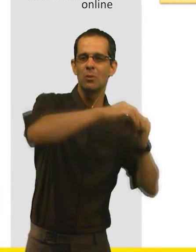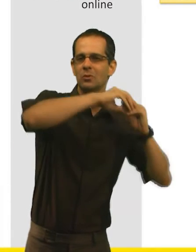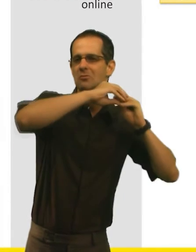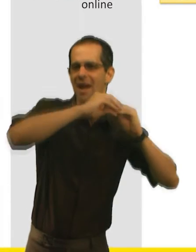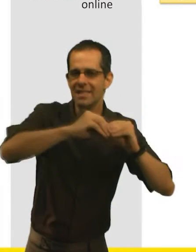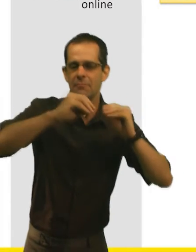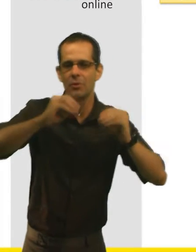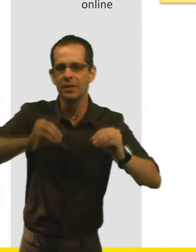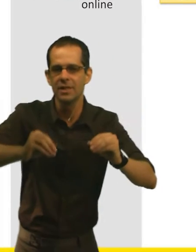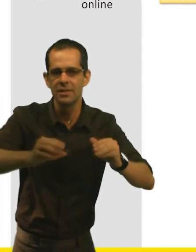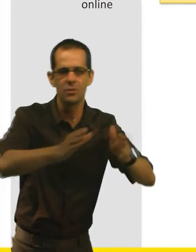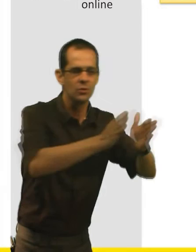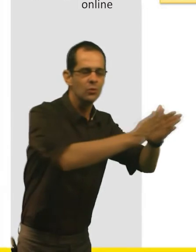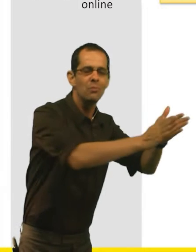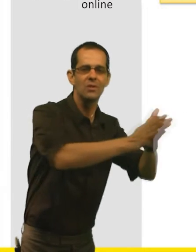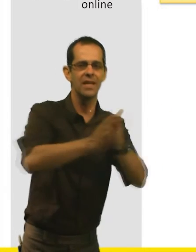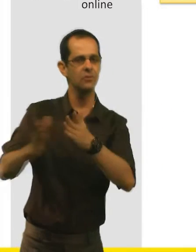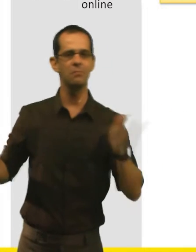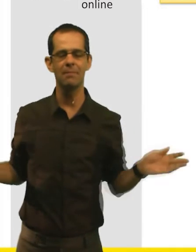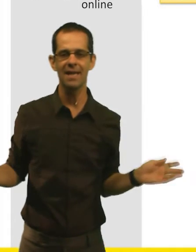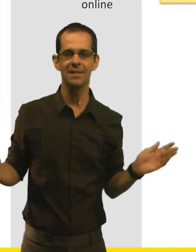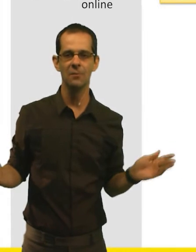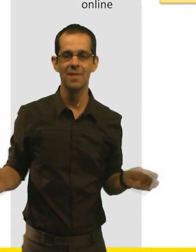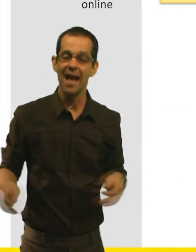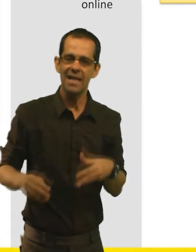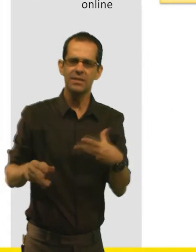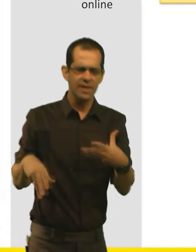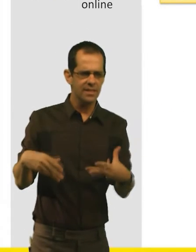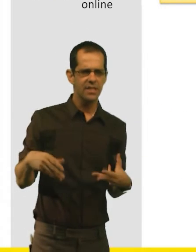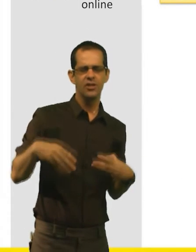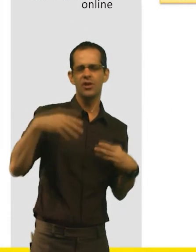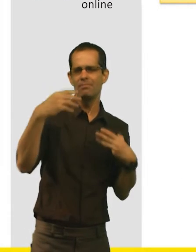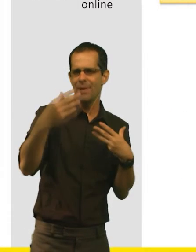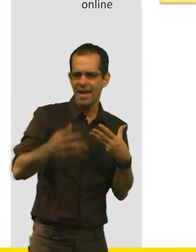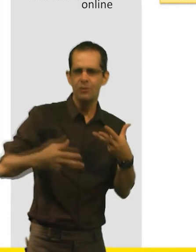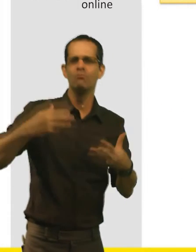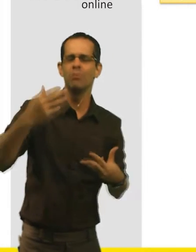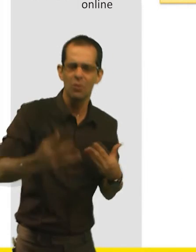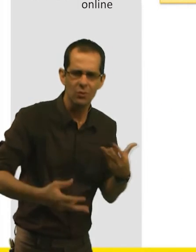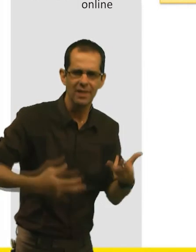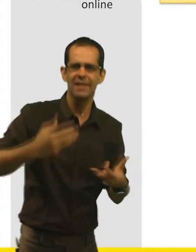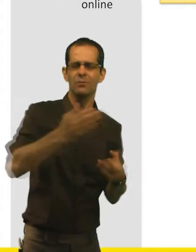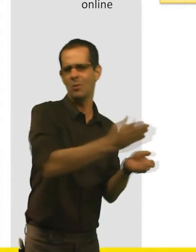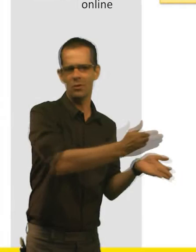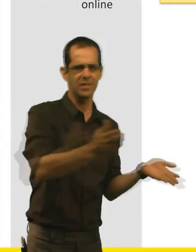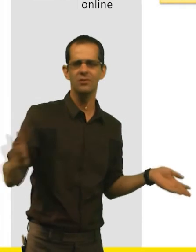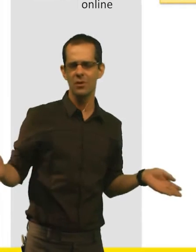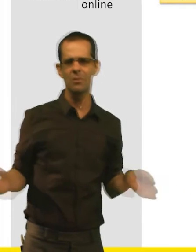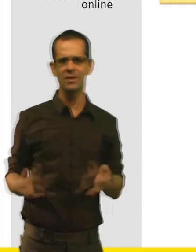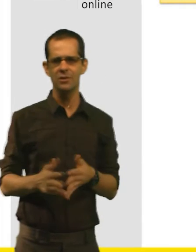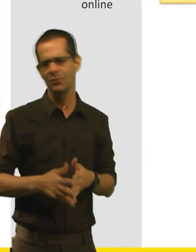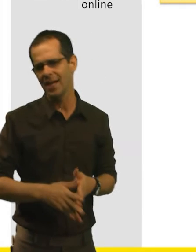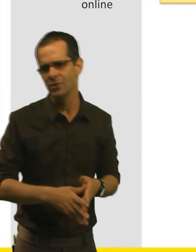dos pontos mais importantes no processo de preparação. Às vezes, a gente perde um pouco daquela... Porque o processo